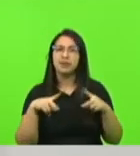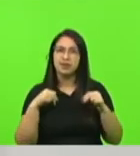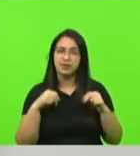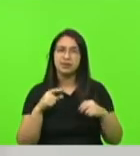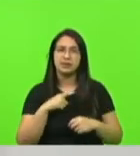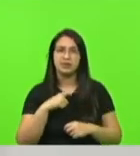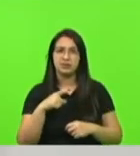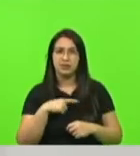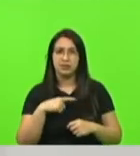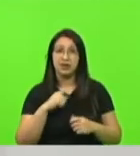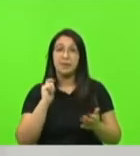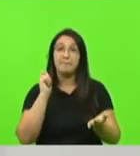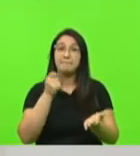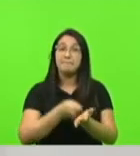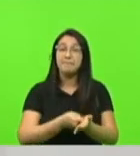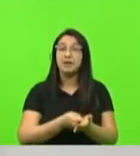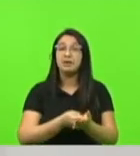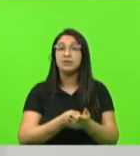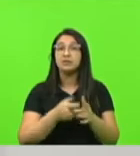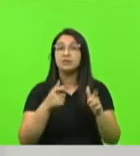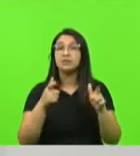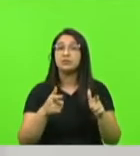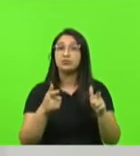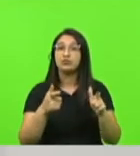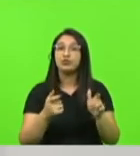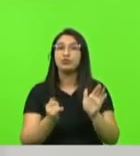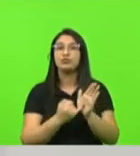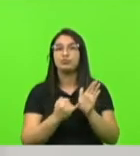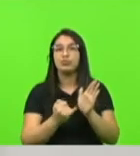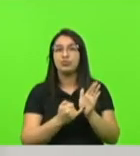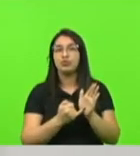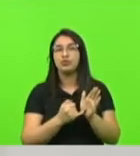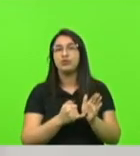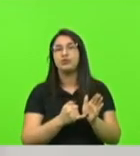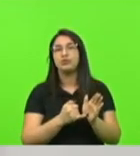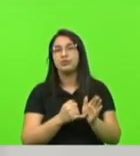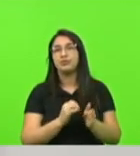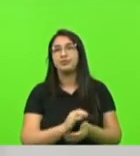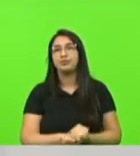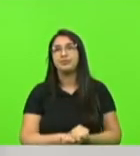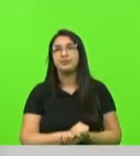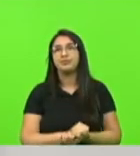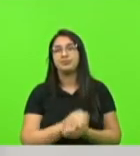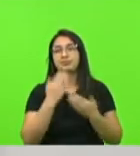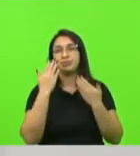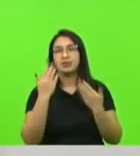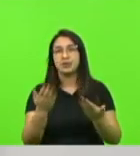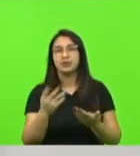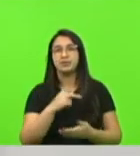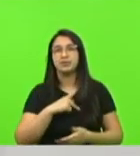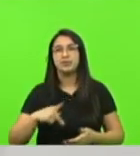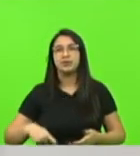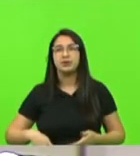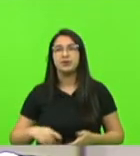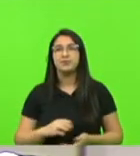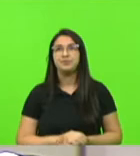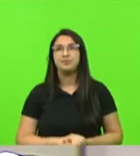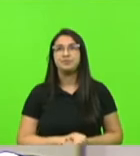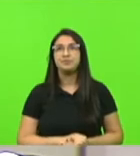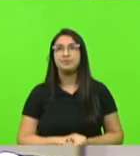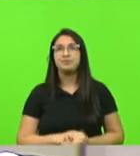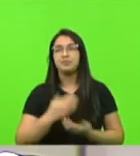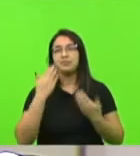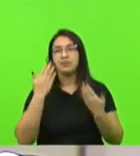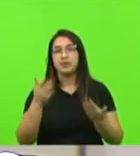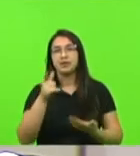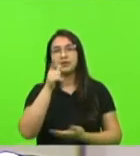onde pagam através dos seus tributos, através dos seus impostos. Muito obrigado, senhor presidente. Obrigado, deputado